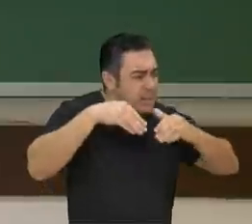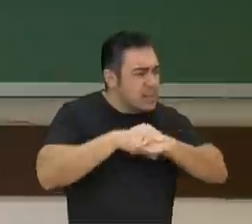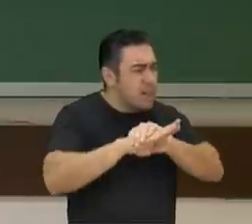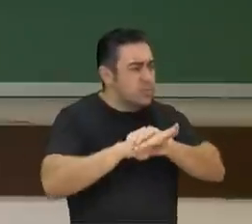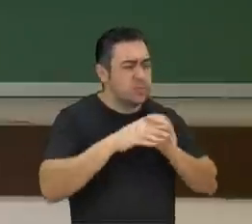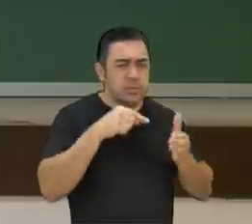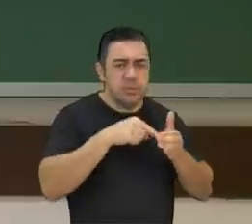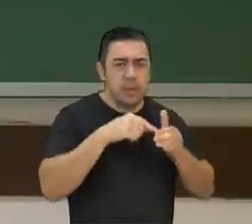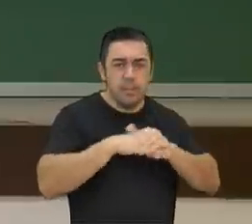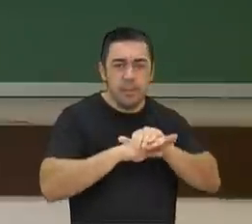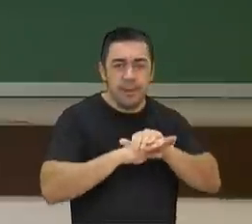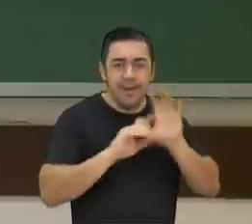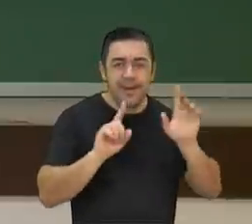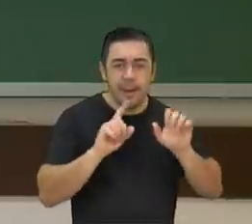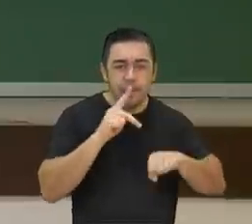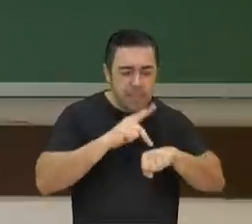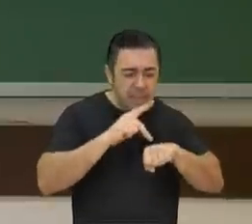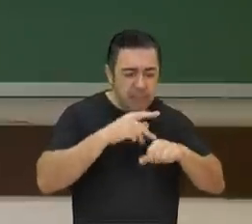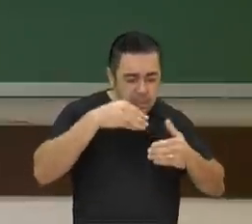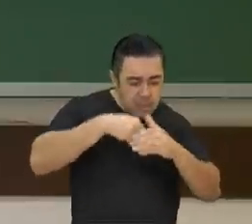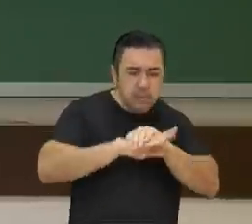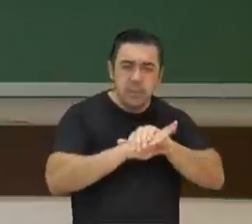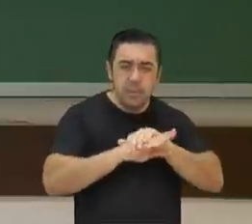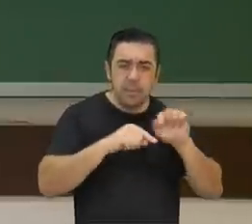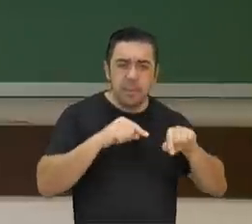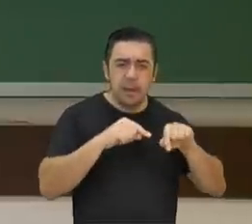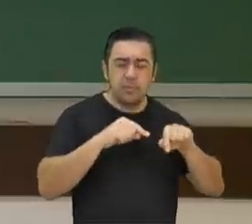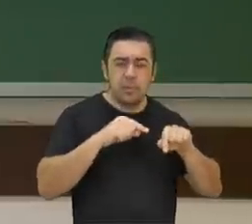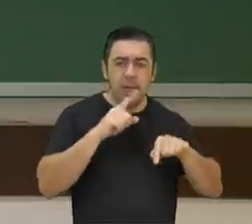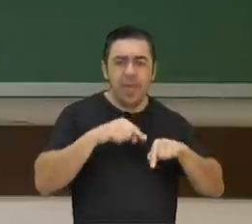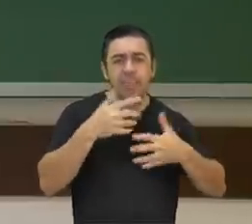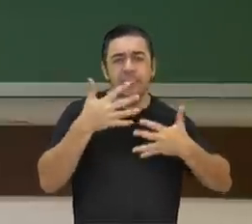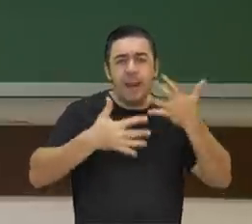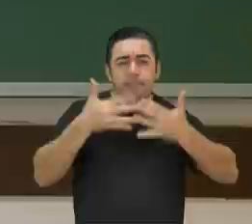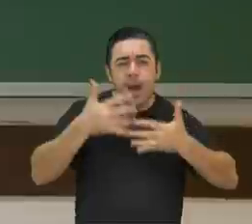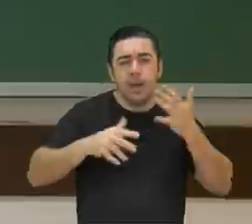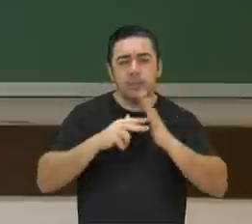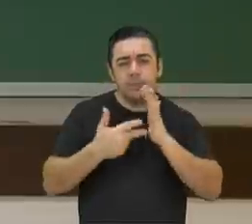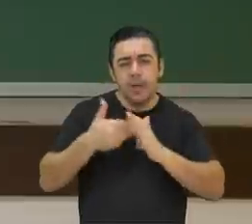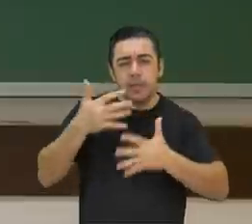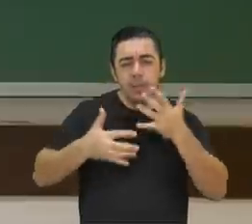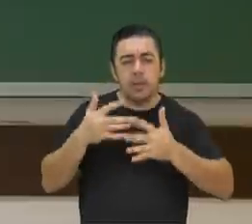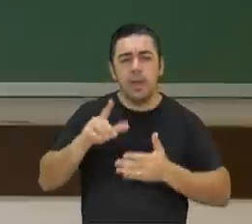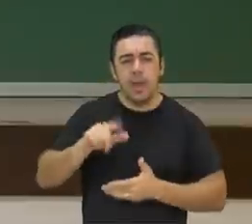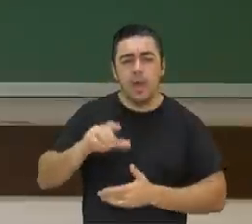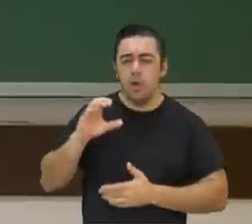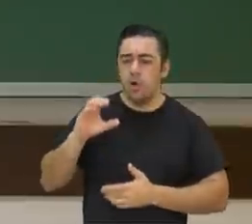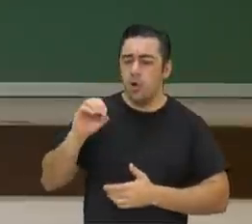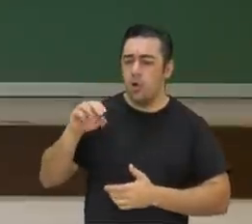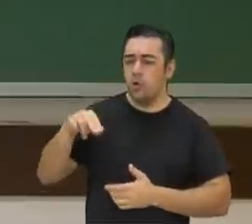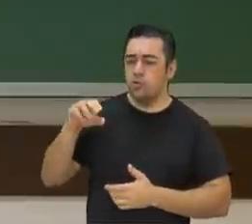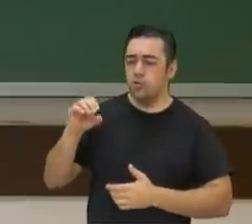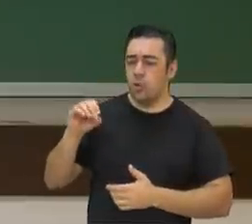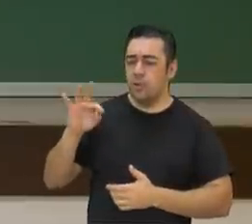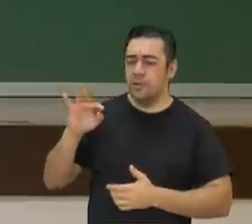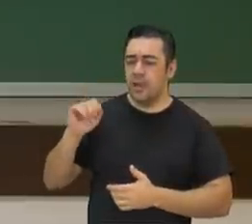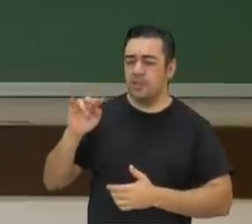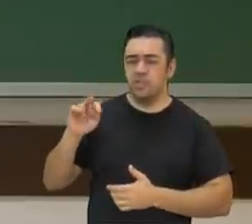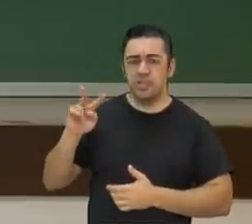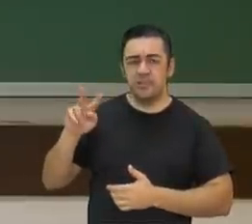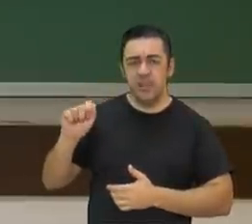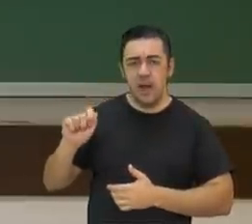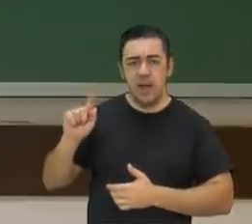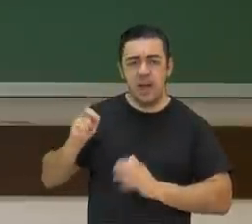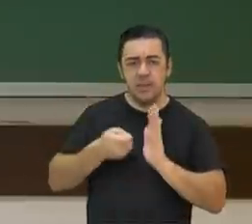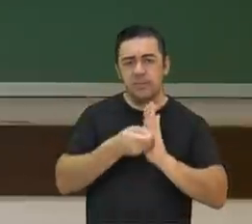Porque atrapalha. Então, nesse caso, é uma linguagem conotativa, né? É uma linguagem no sentido figurado. Quando eu digo a